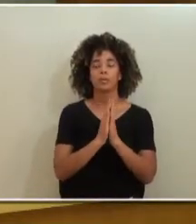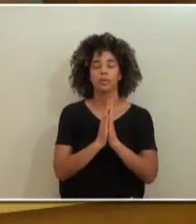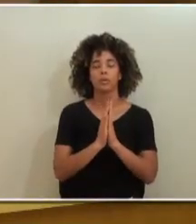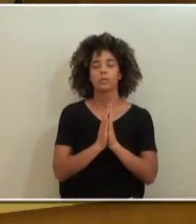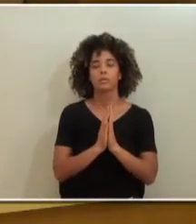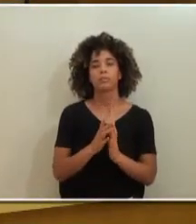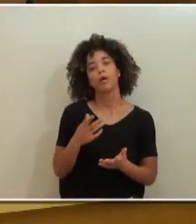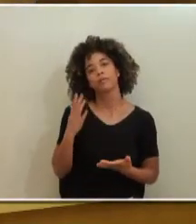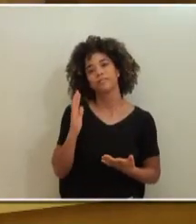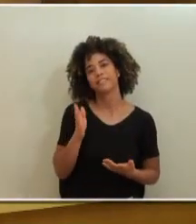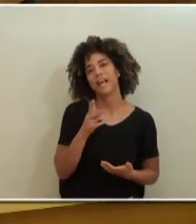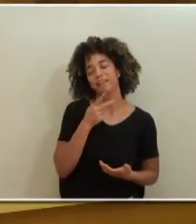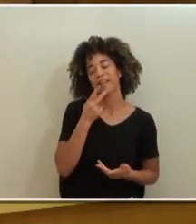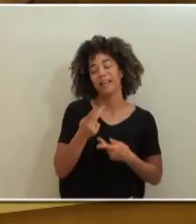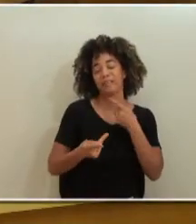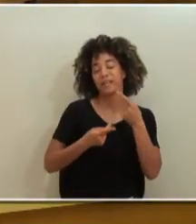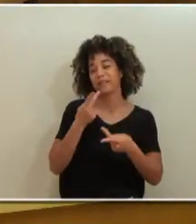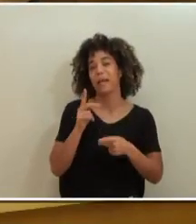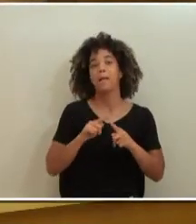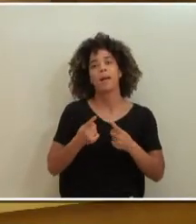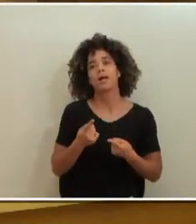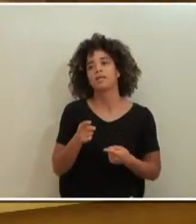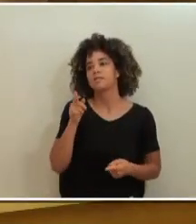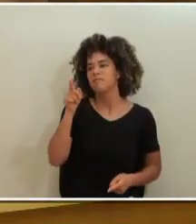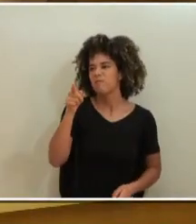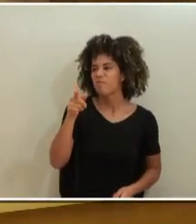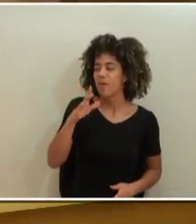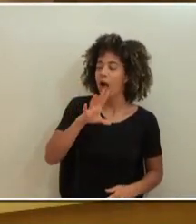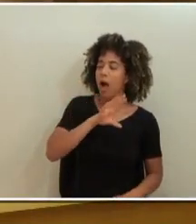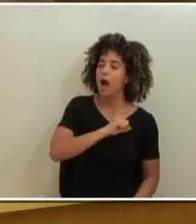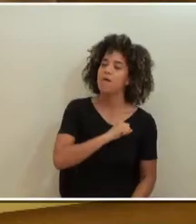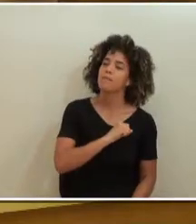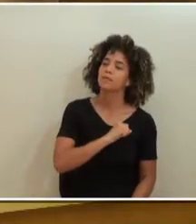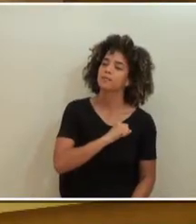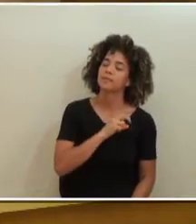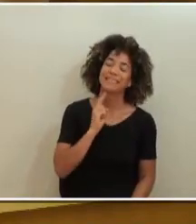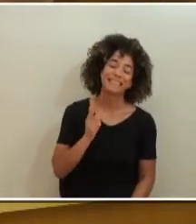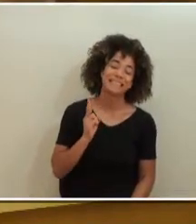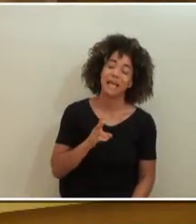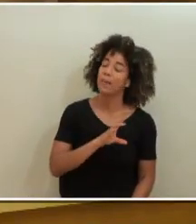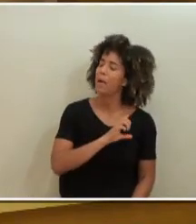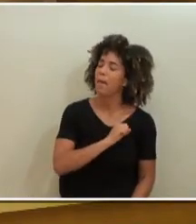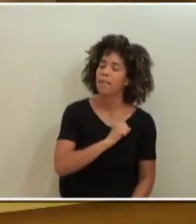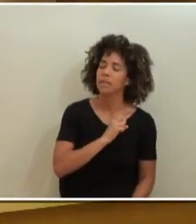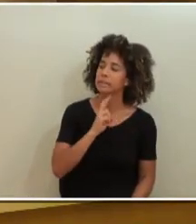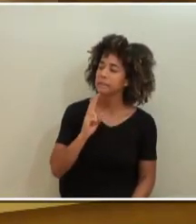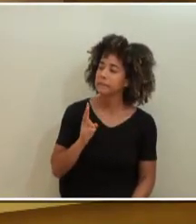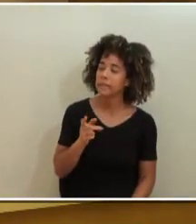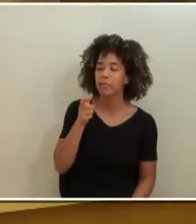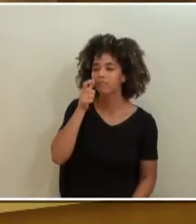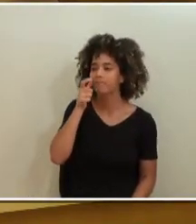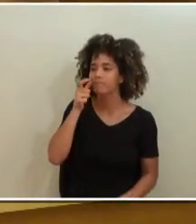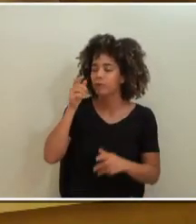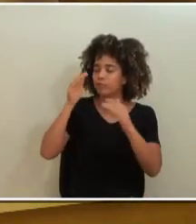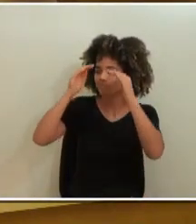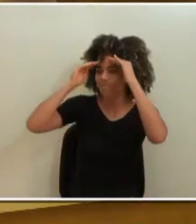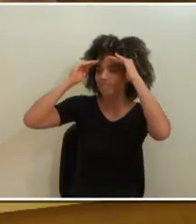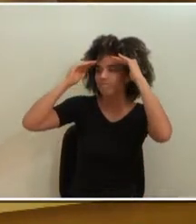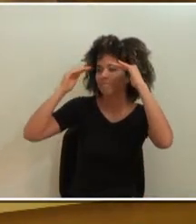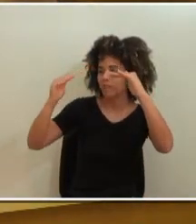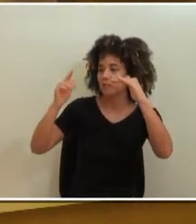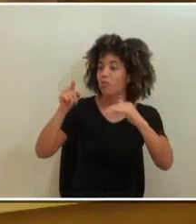máximo. Kiko, você é o cara, eu te amo, sempre te amei, sempre vou te admirar, você é um exemplo para